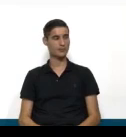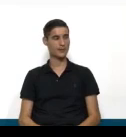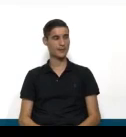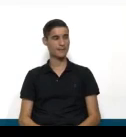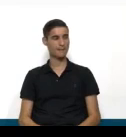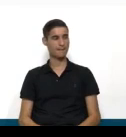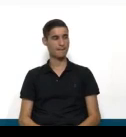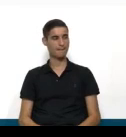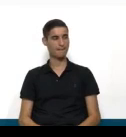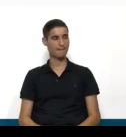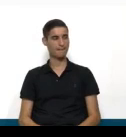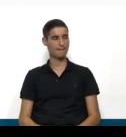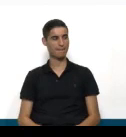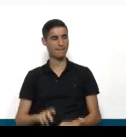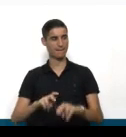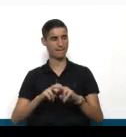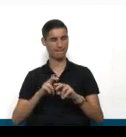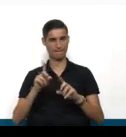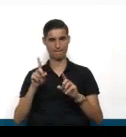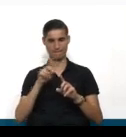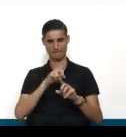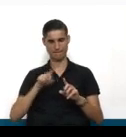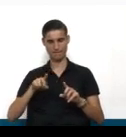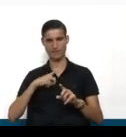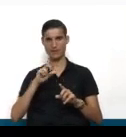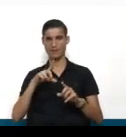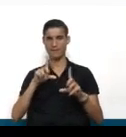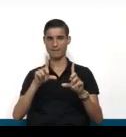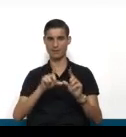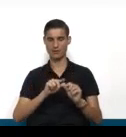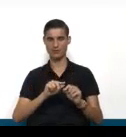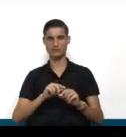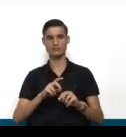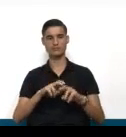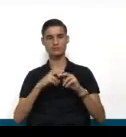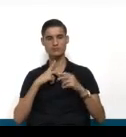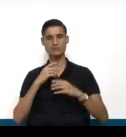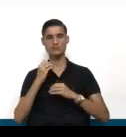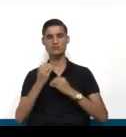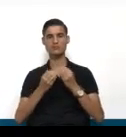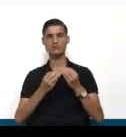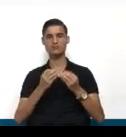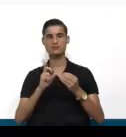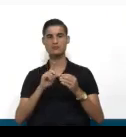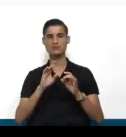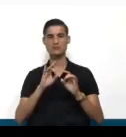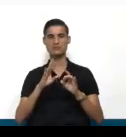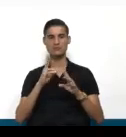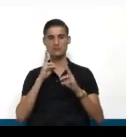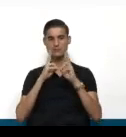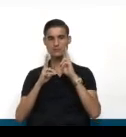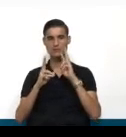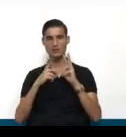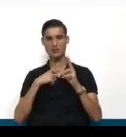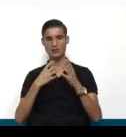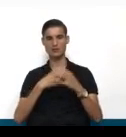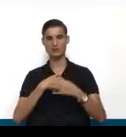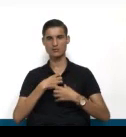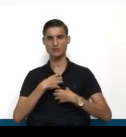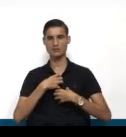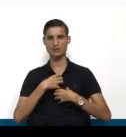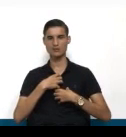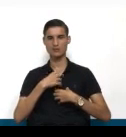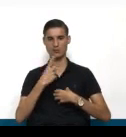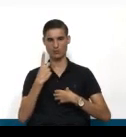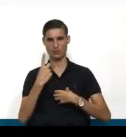tudo, considerando essas condições. E ele traz uma função, tá? Ele traz essa condição, que a função